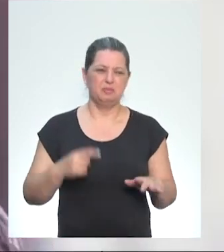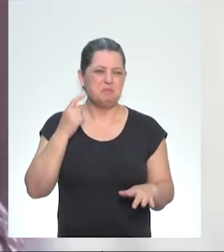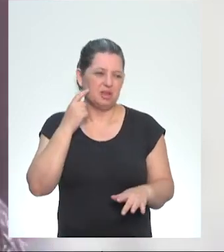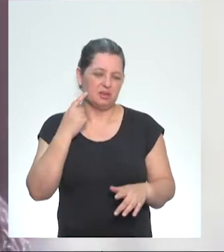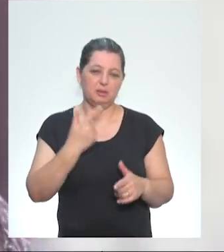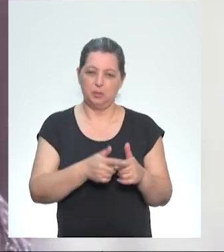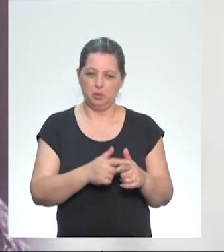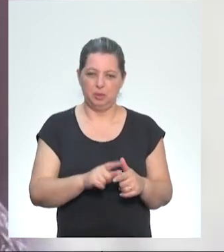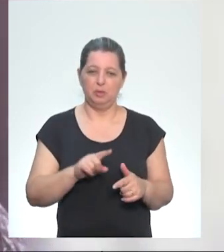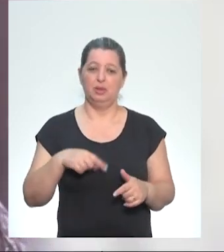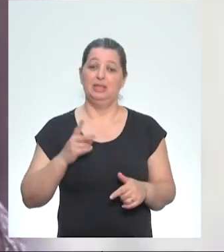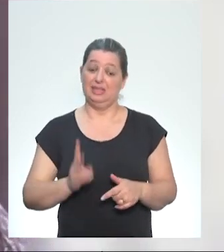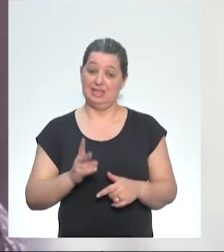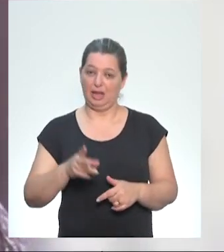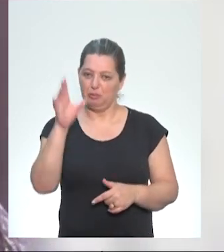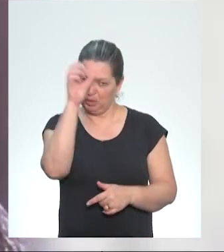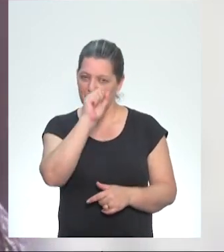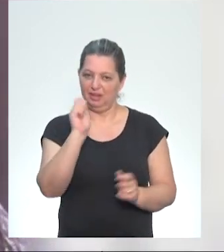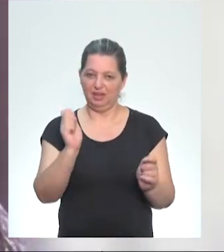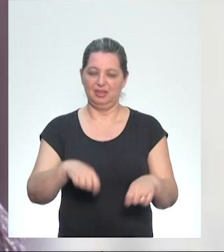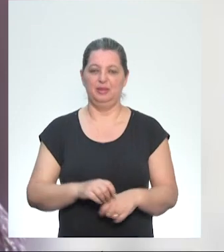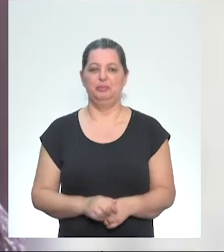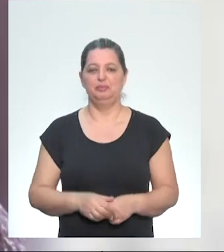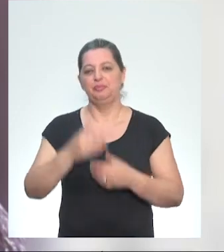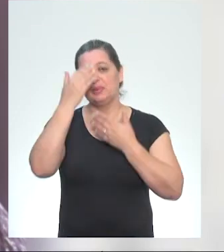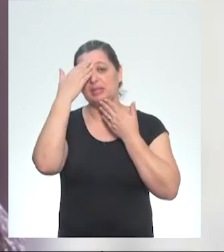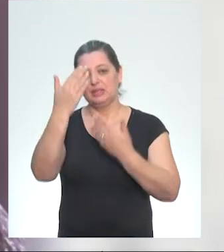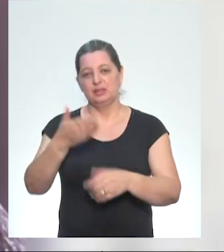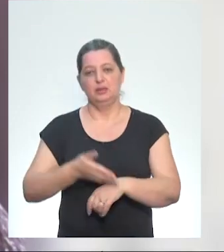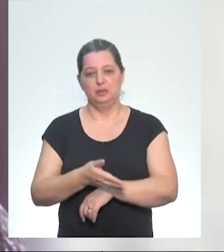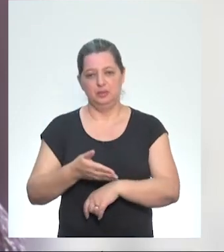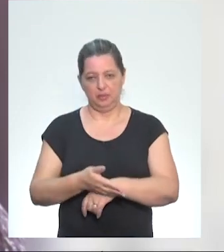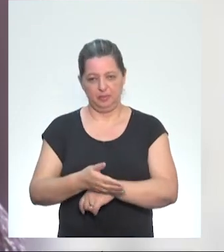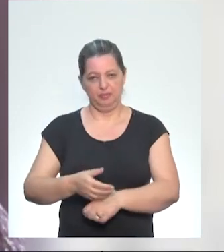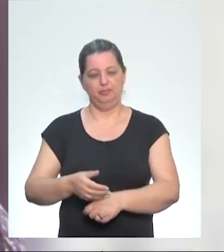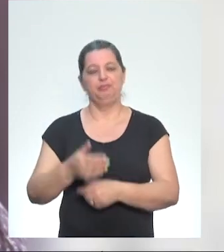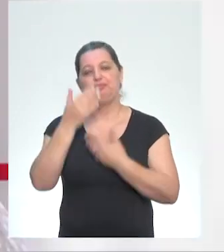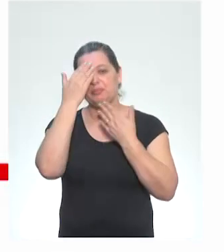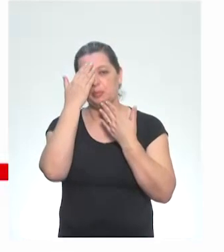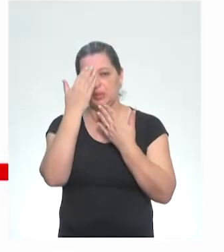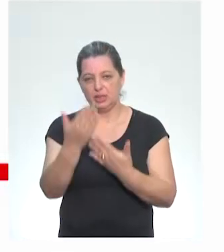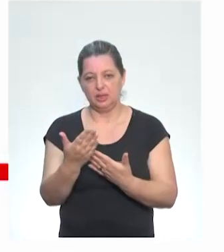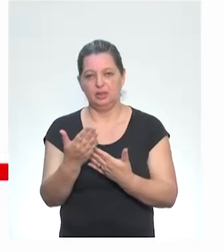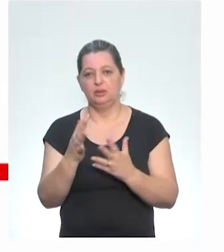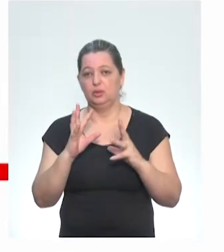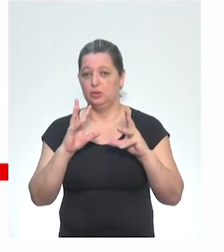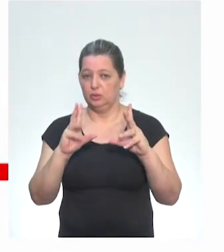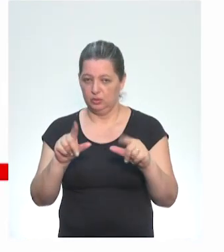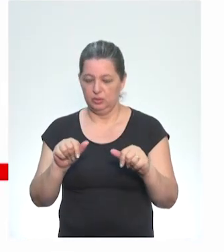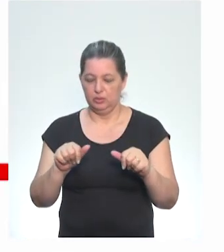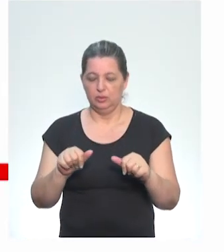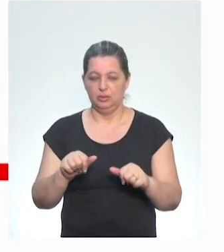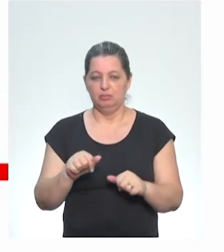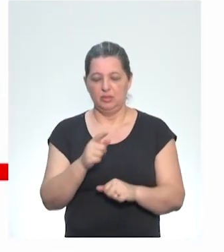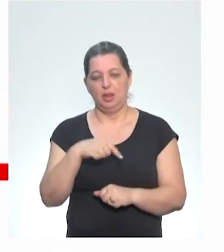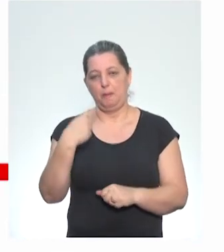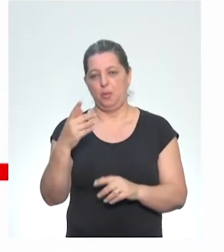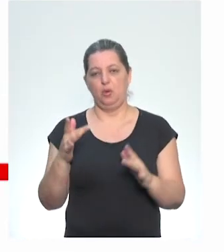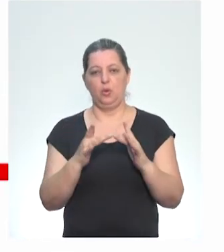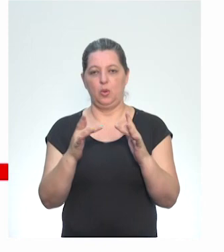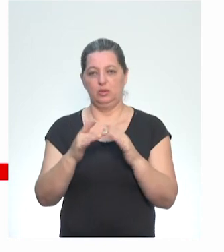pode aprender. É isso, quero agradecer pela participação, deixar um muito obrigado aí para vocês e a gente vai mantendo